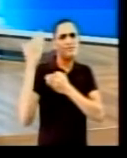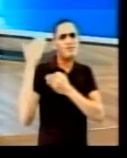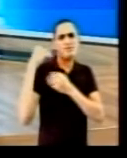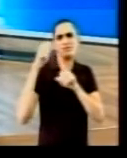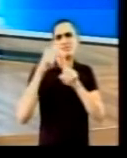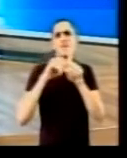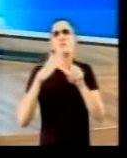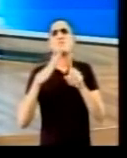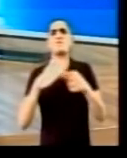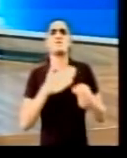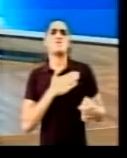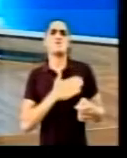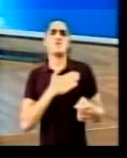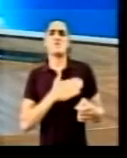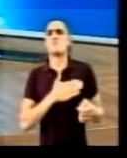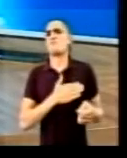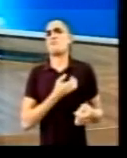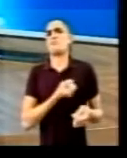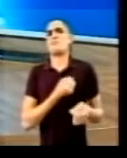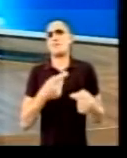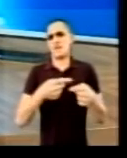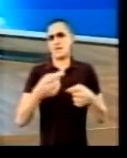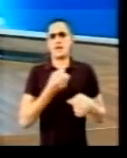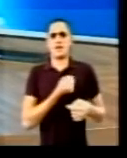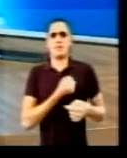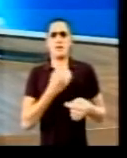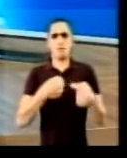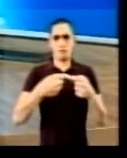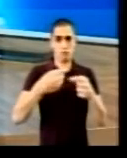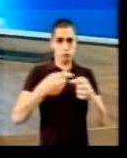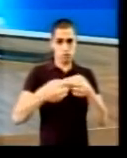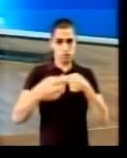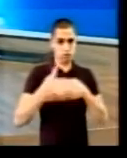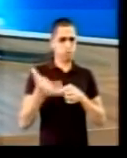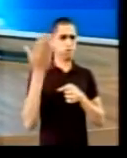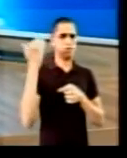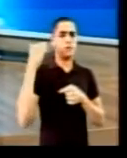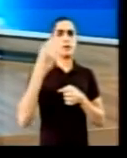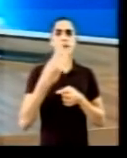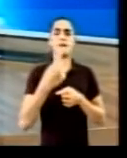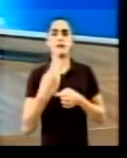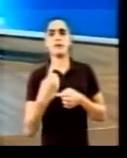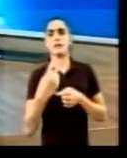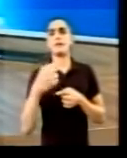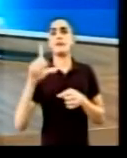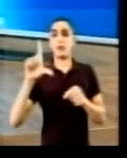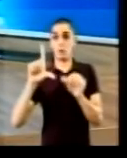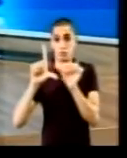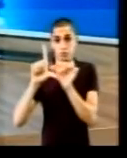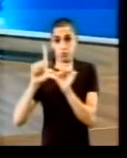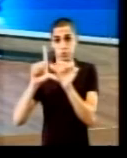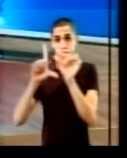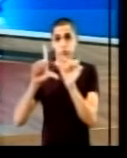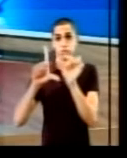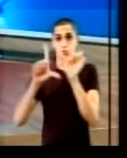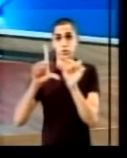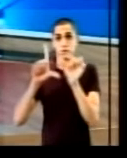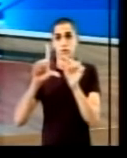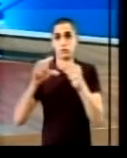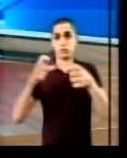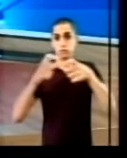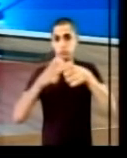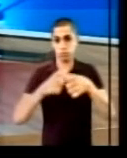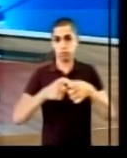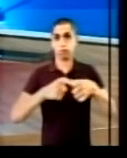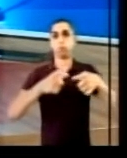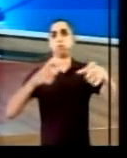31. Esse pico nosso de óbito veio a ocorrer na data do